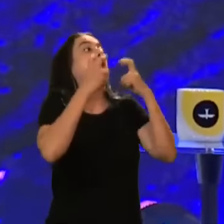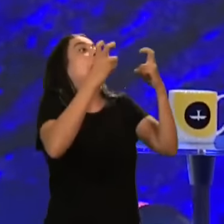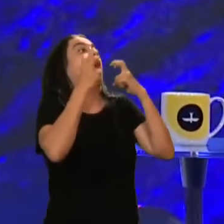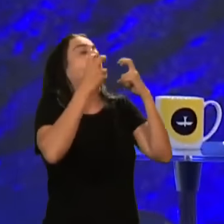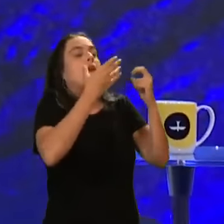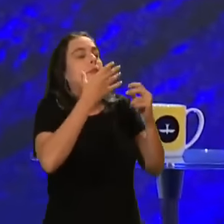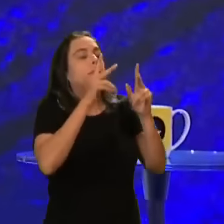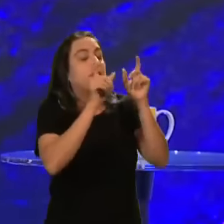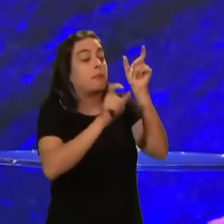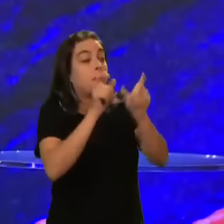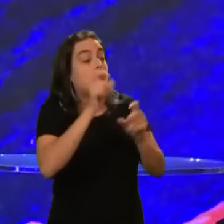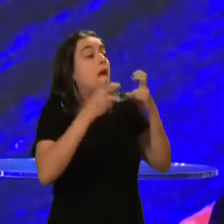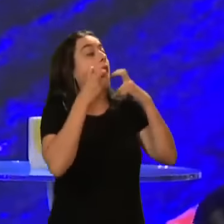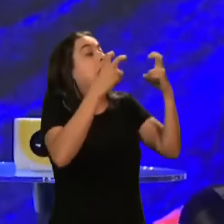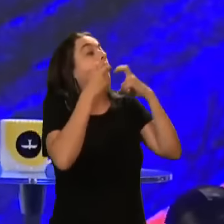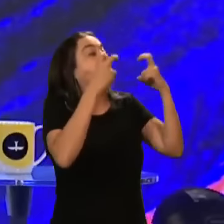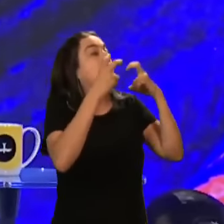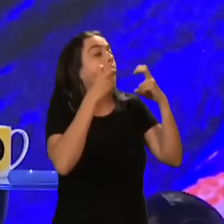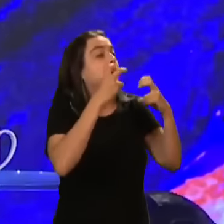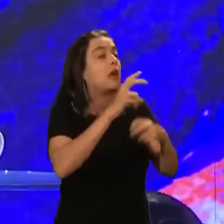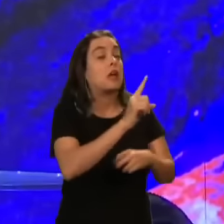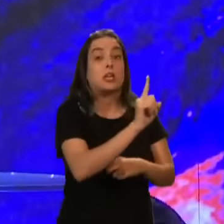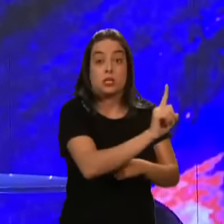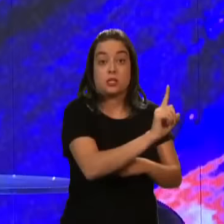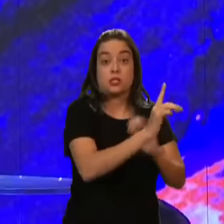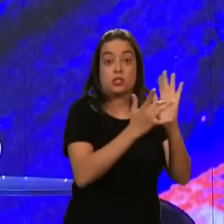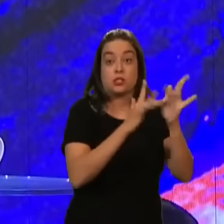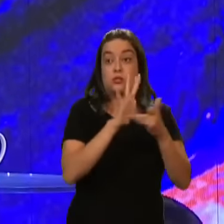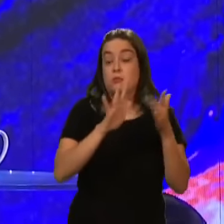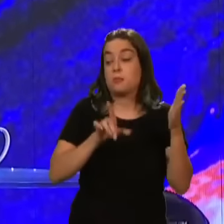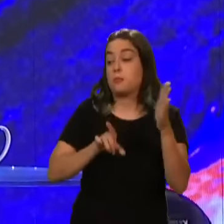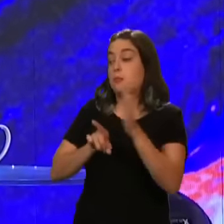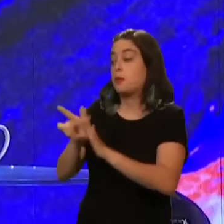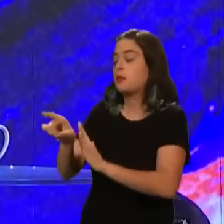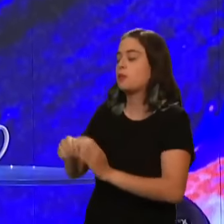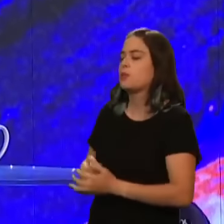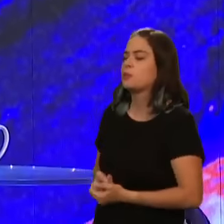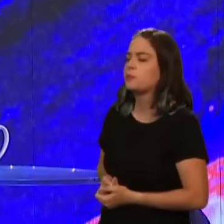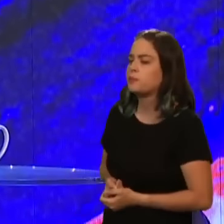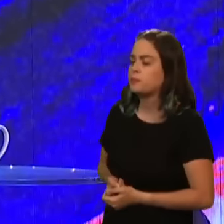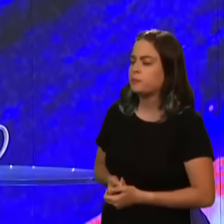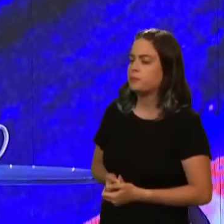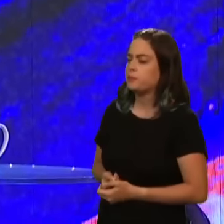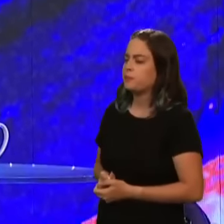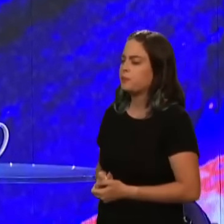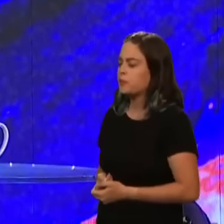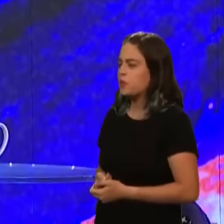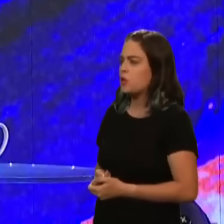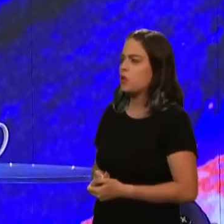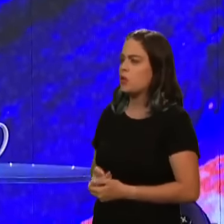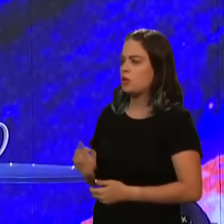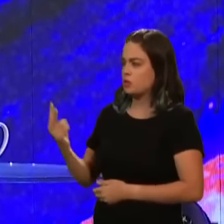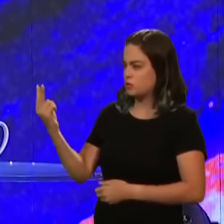Jesus vira e faz uma pergunta. Qual é a pergunta? Vocês creem que eu